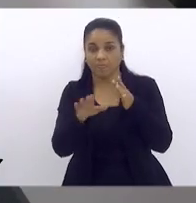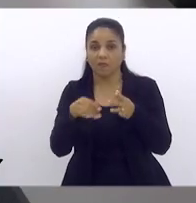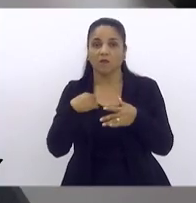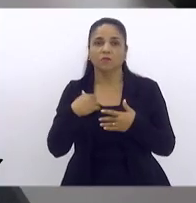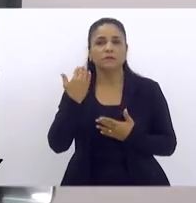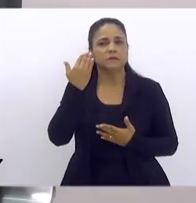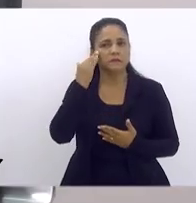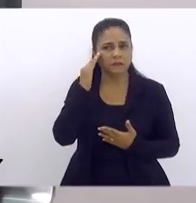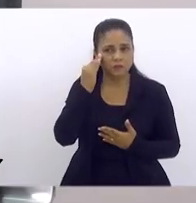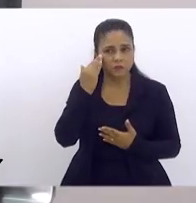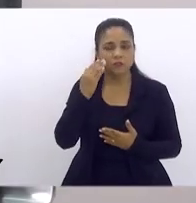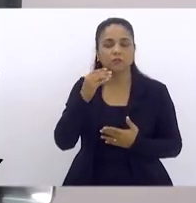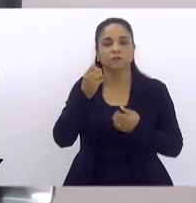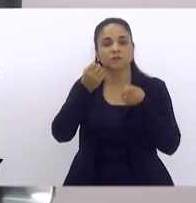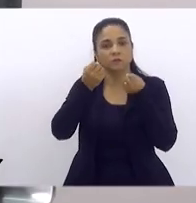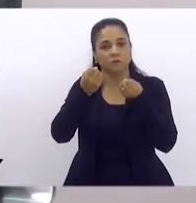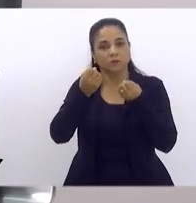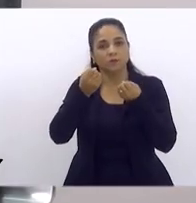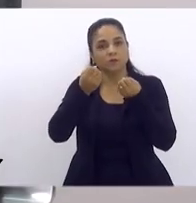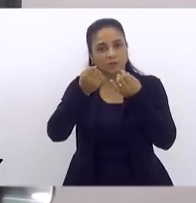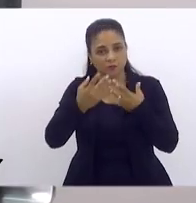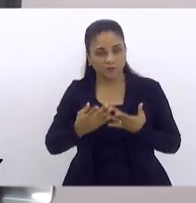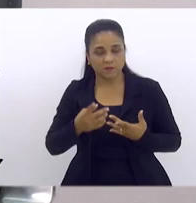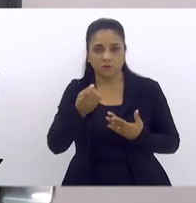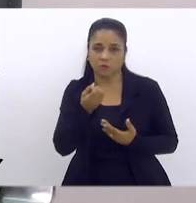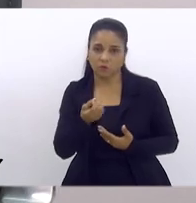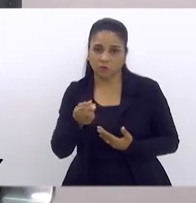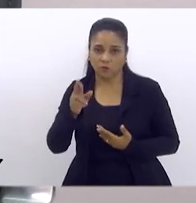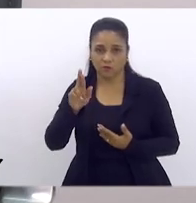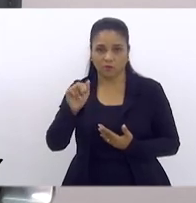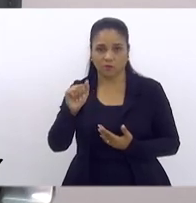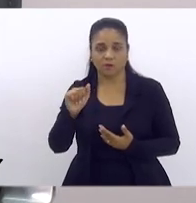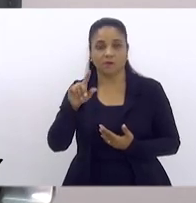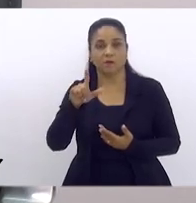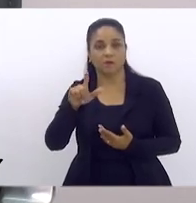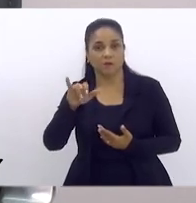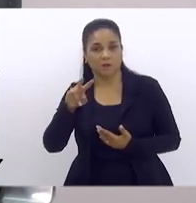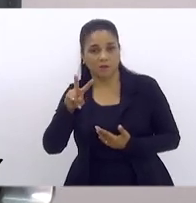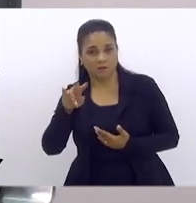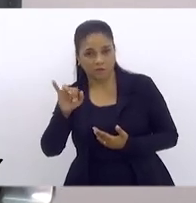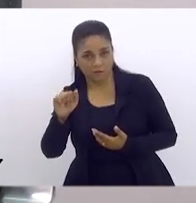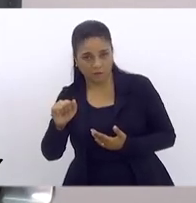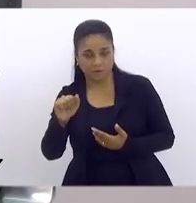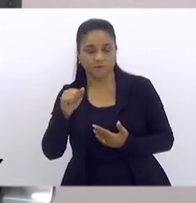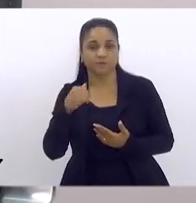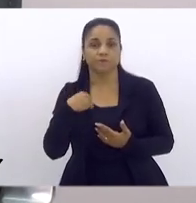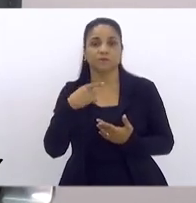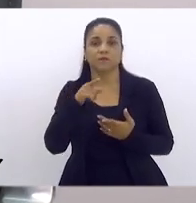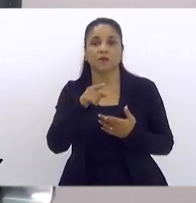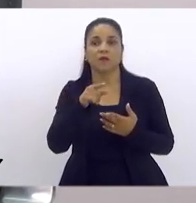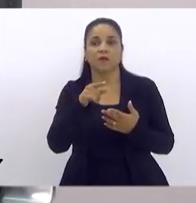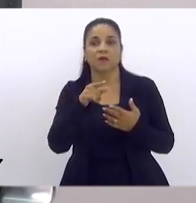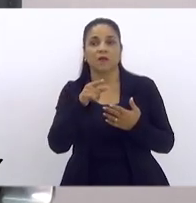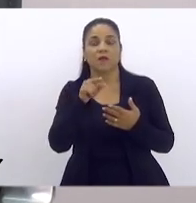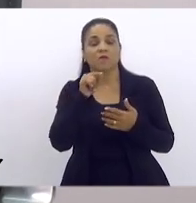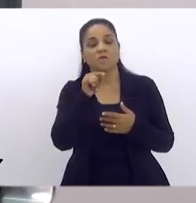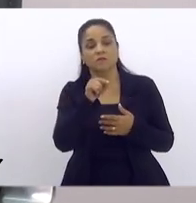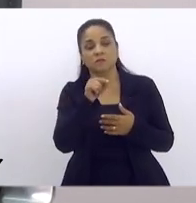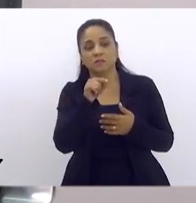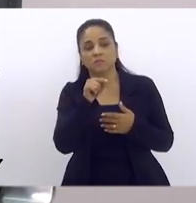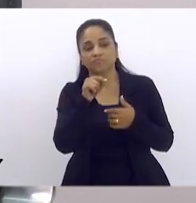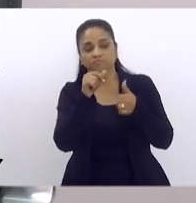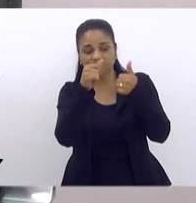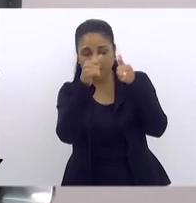entender o que a doutora Lívia falou porque na verdade o que tá colocando aqui é que você não fez uma análise